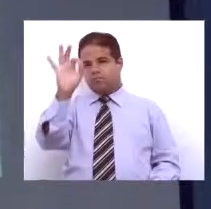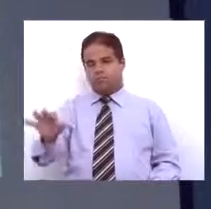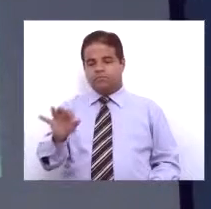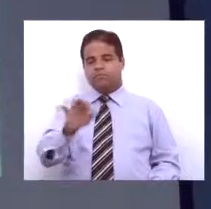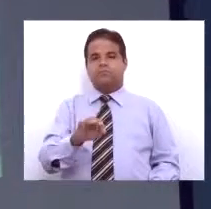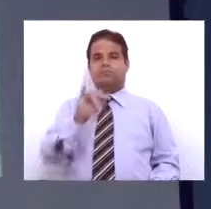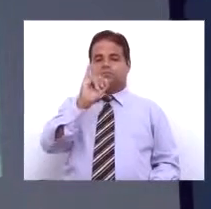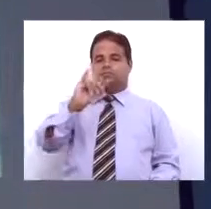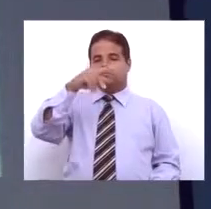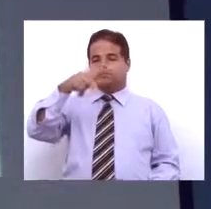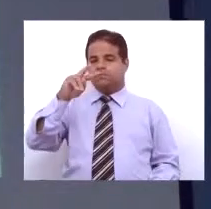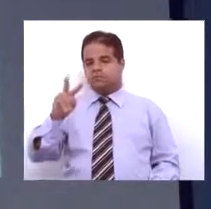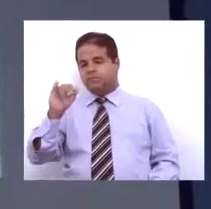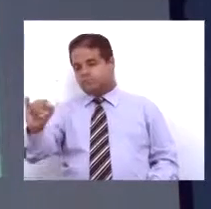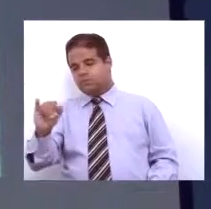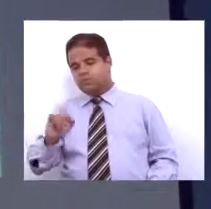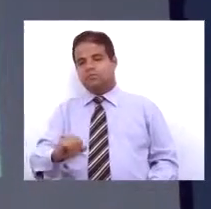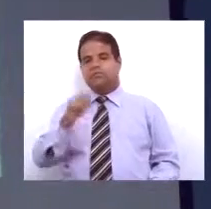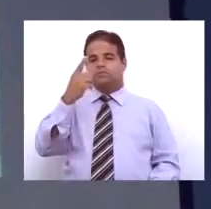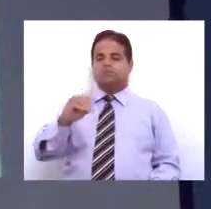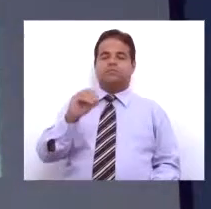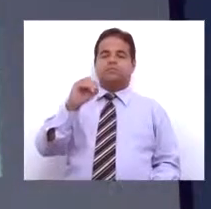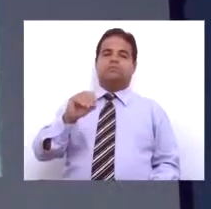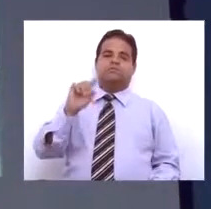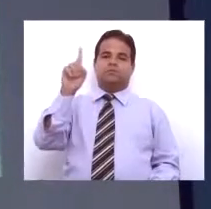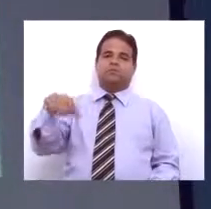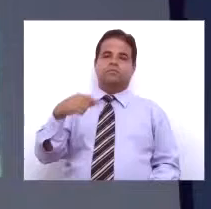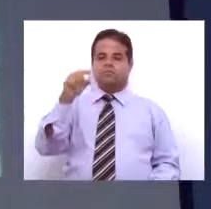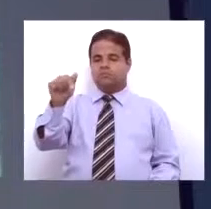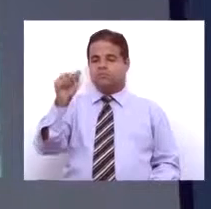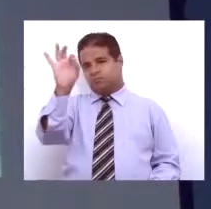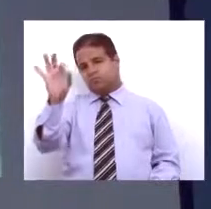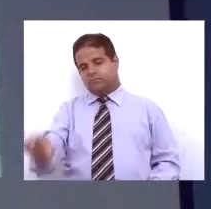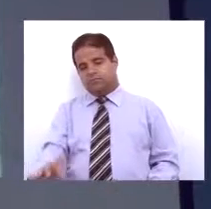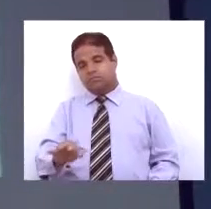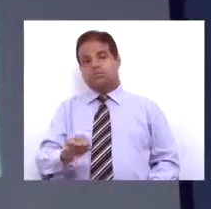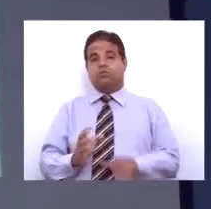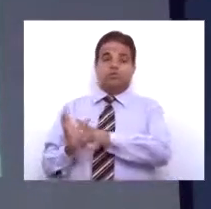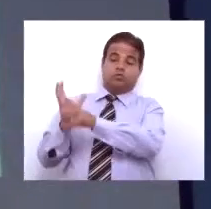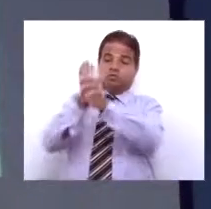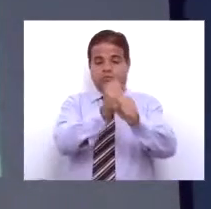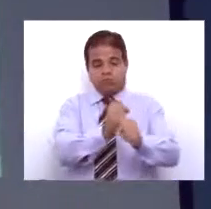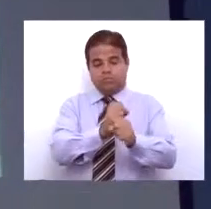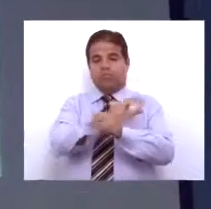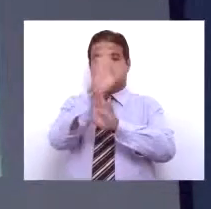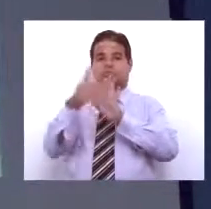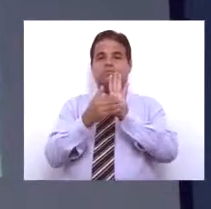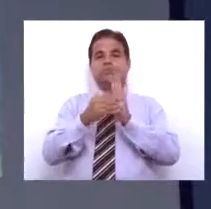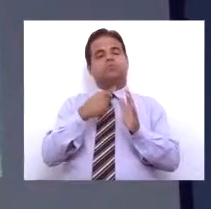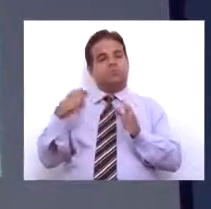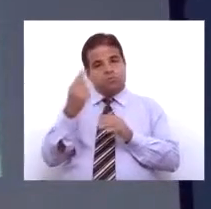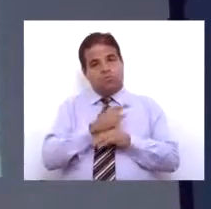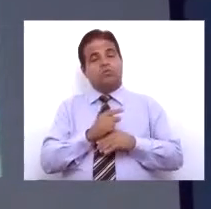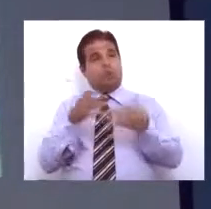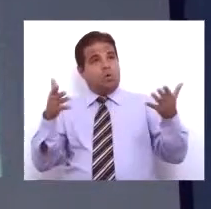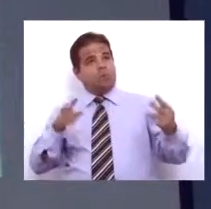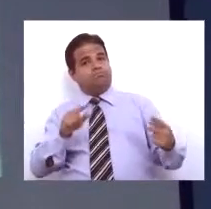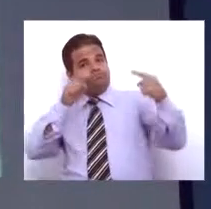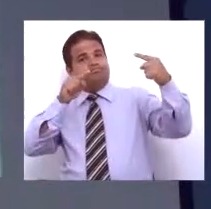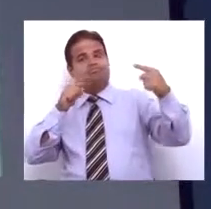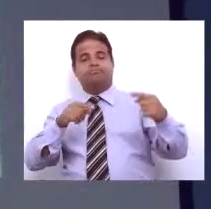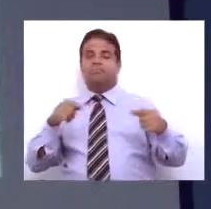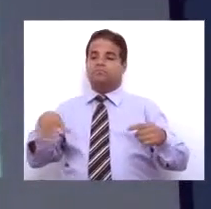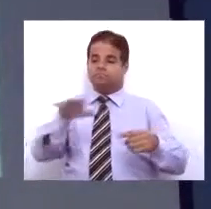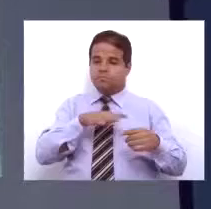do itbi 10,7 por cento de novo contextualizando isso nem toda a conjuntura nacional nós estamos enfrentando galhardamente